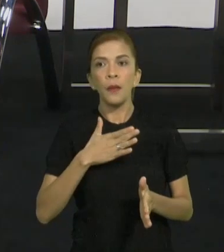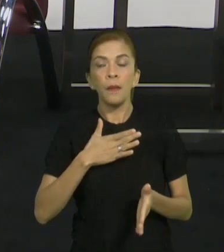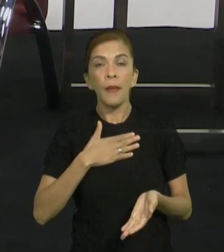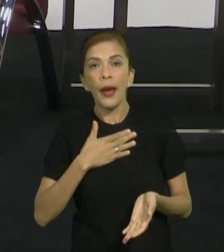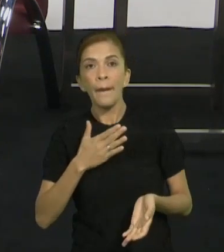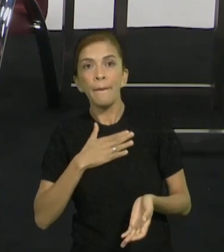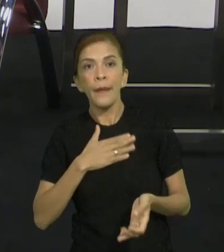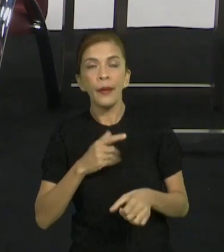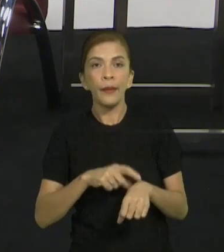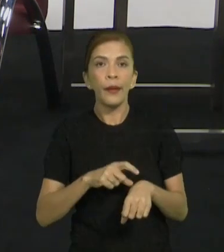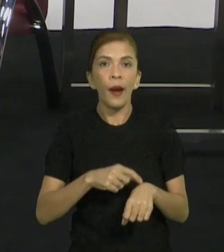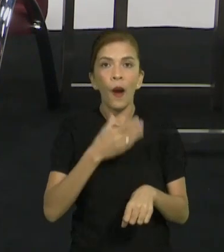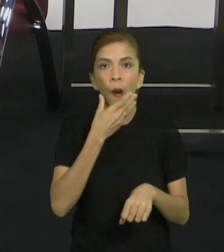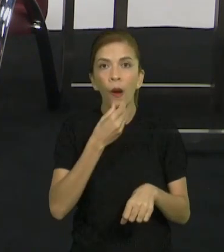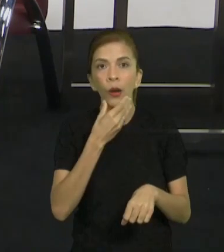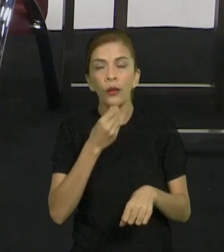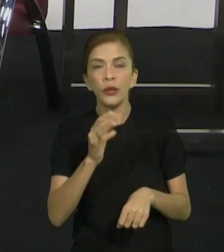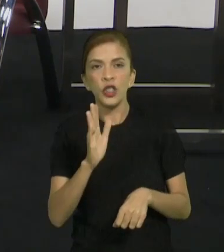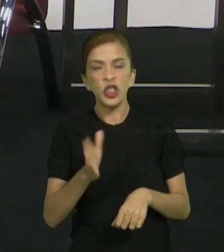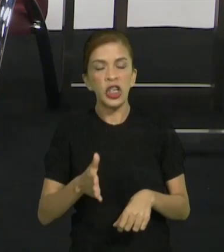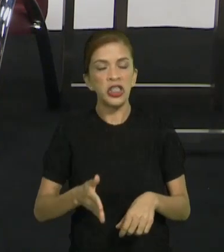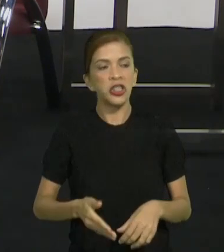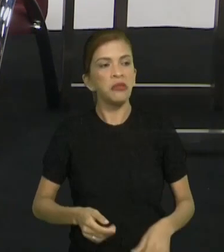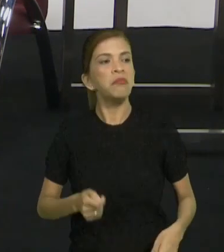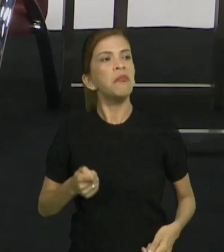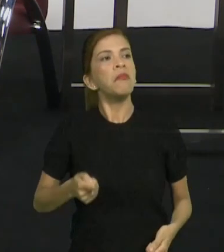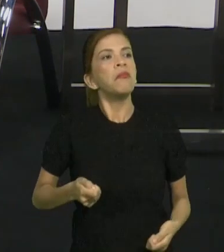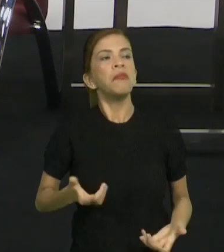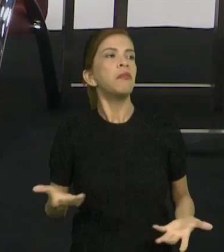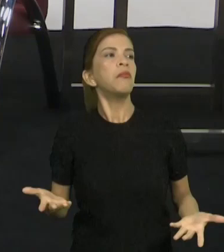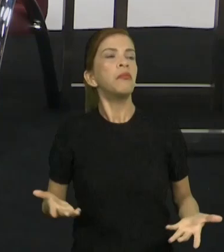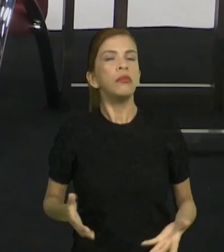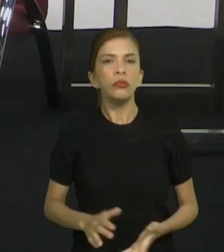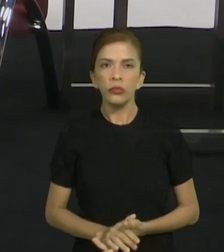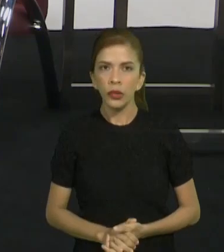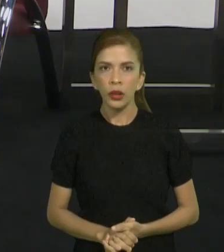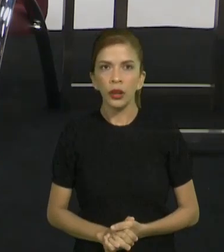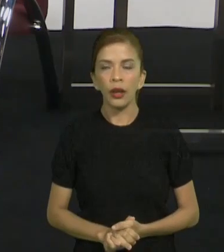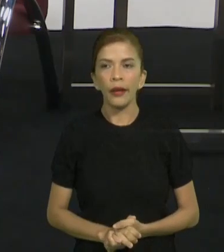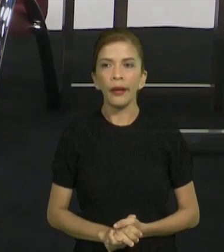como ele é homem, já vem... Então,